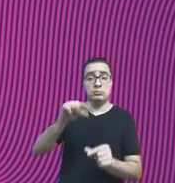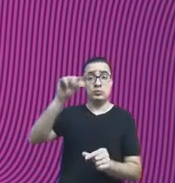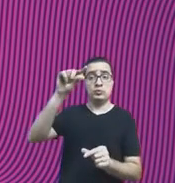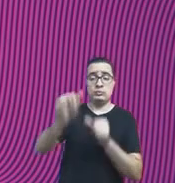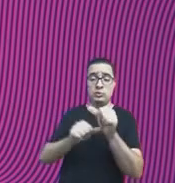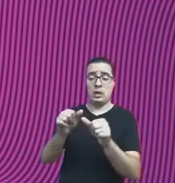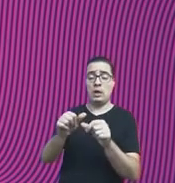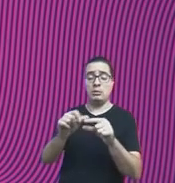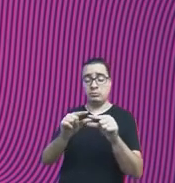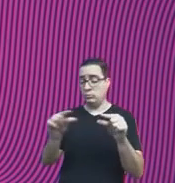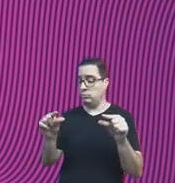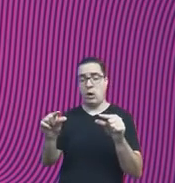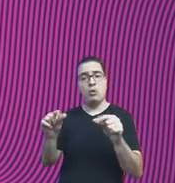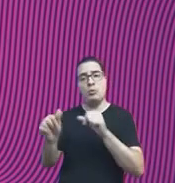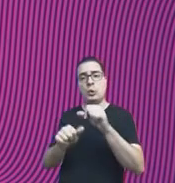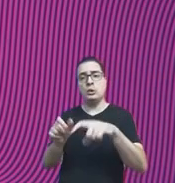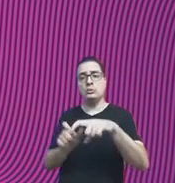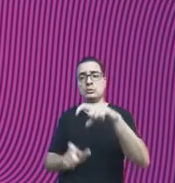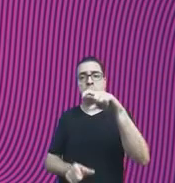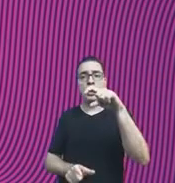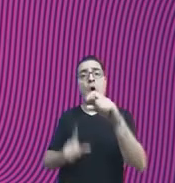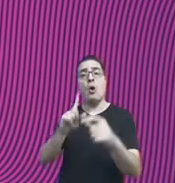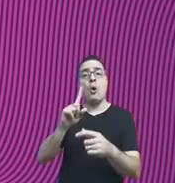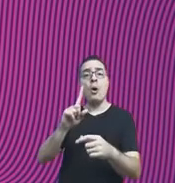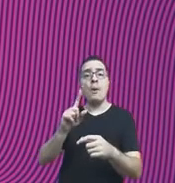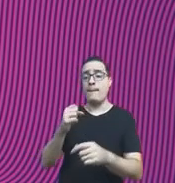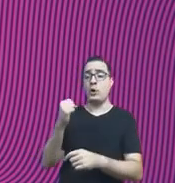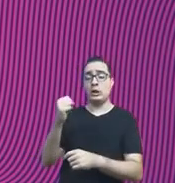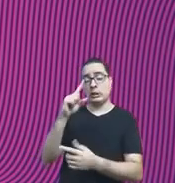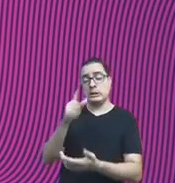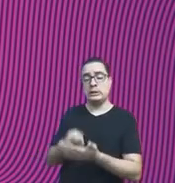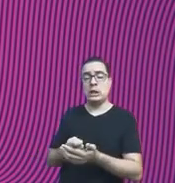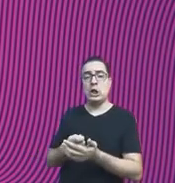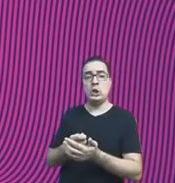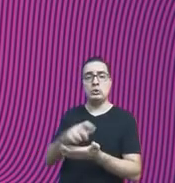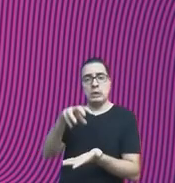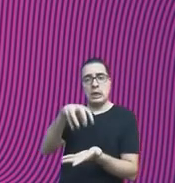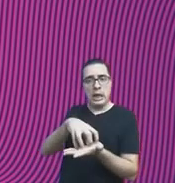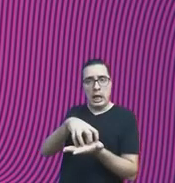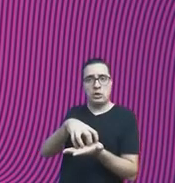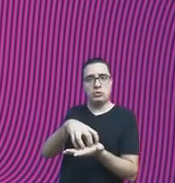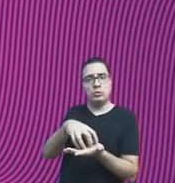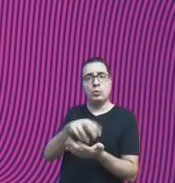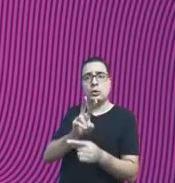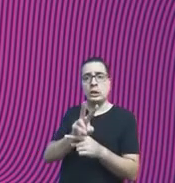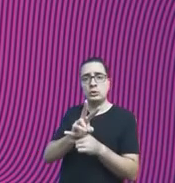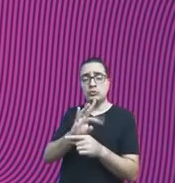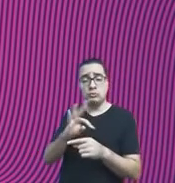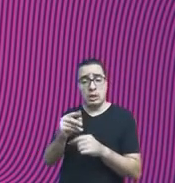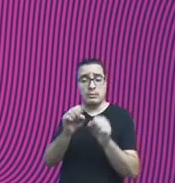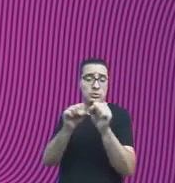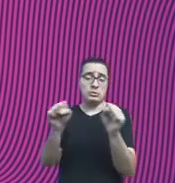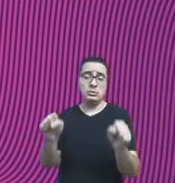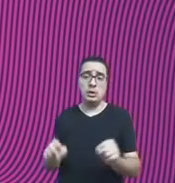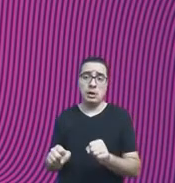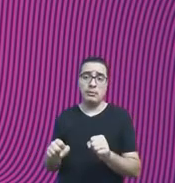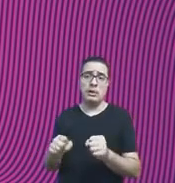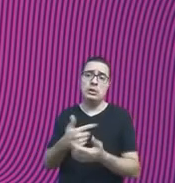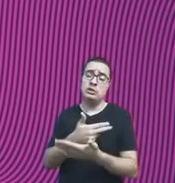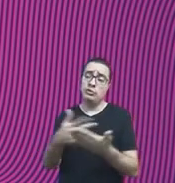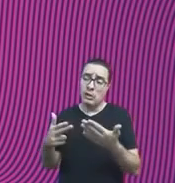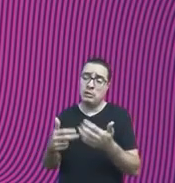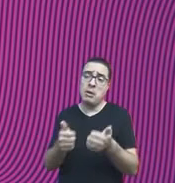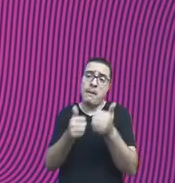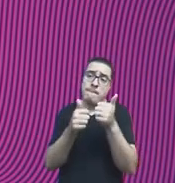coloca o poder decisório centrado e cuidando do sistema como um todo, com suas vantagens do ponto de vista